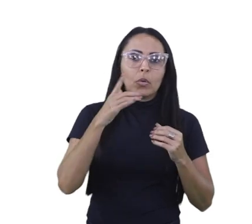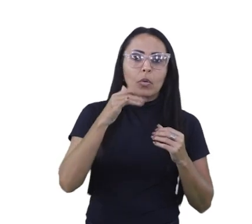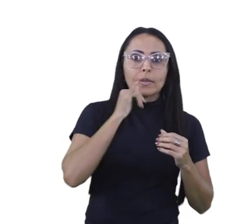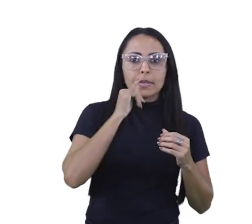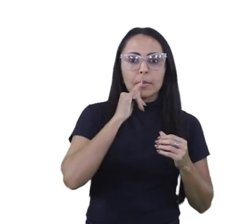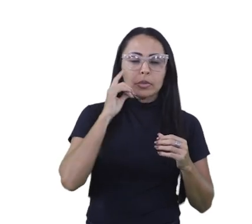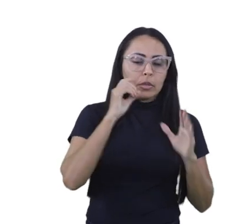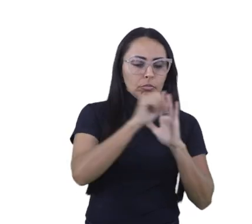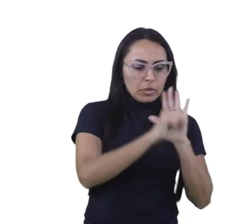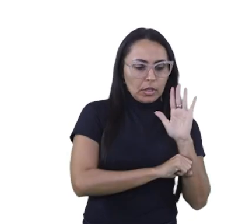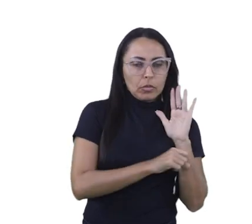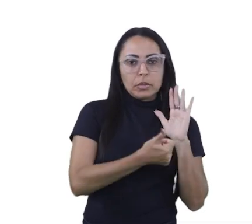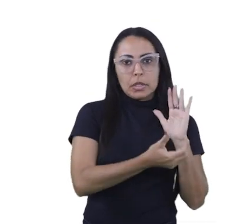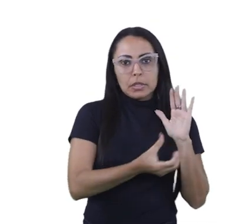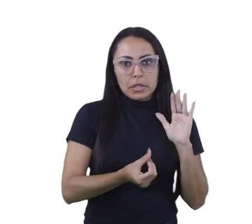gente tem 016,